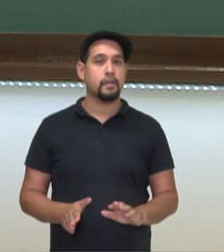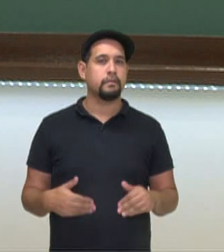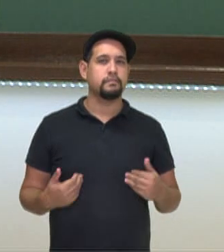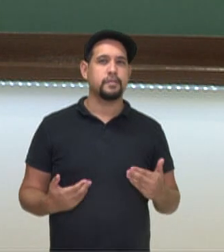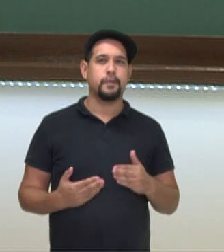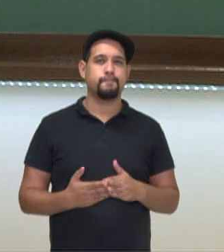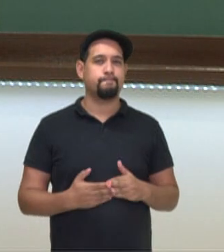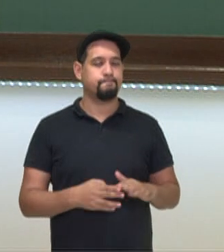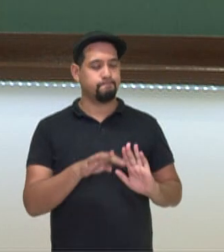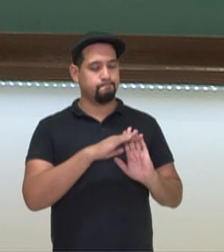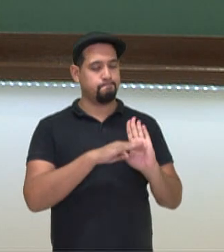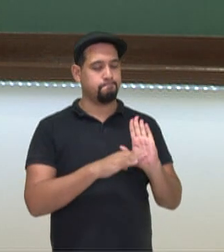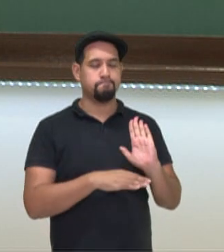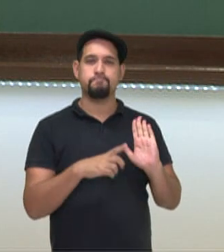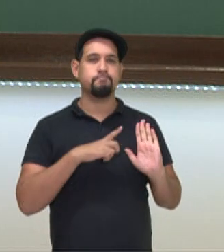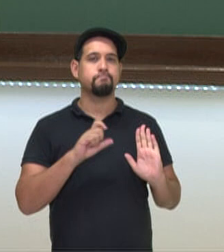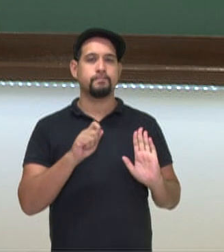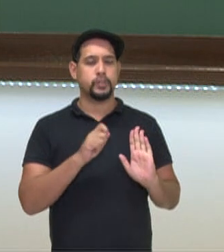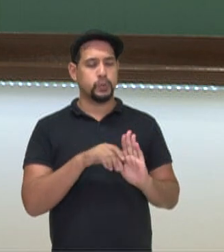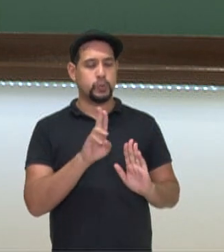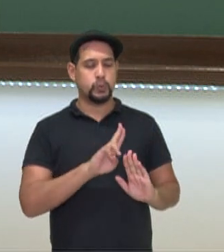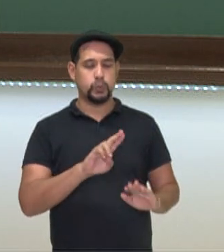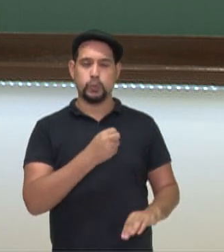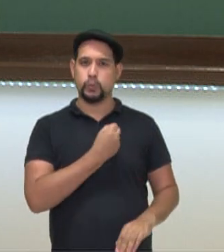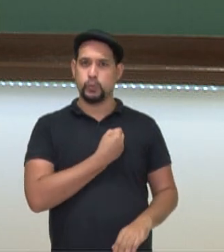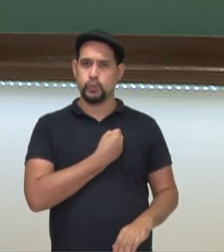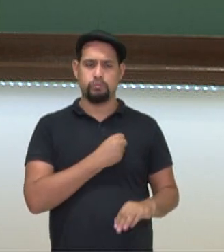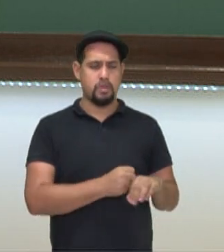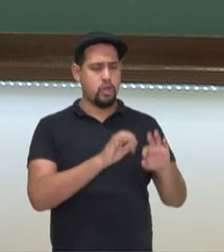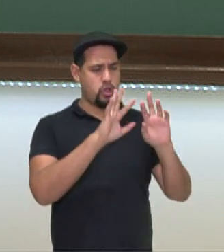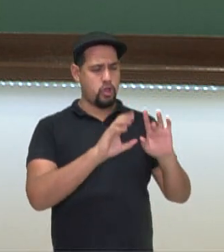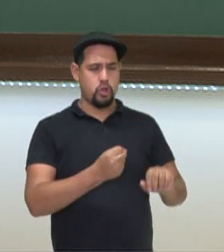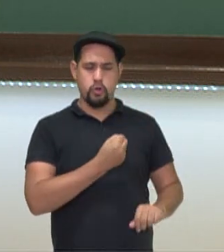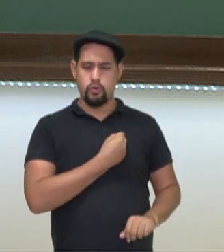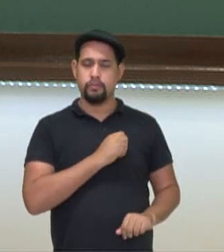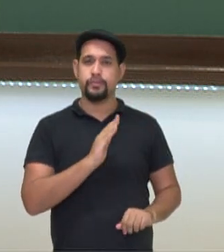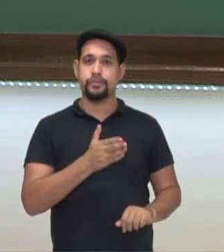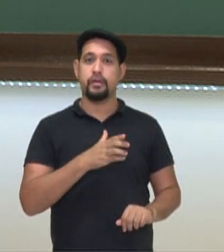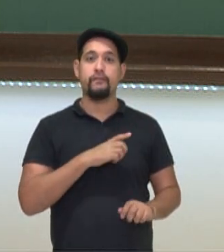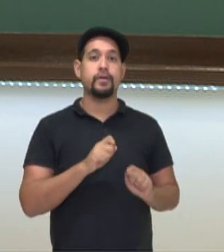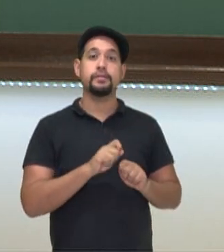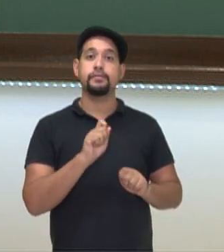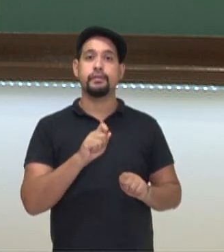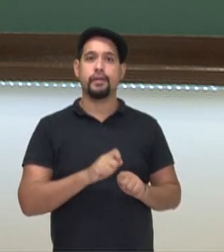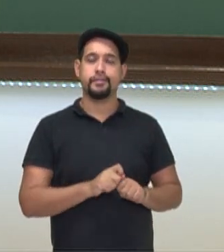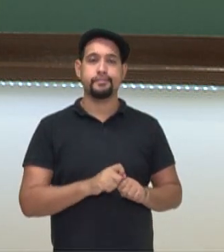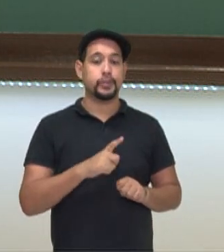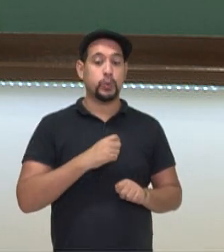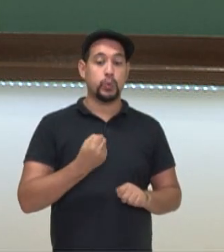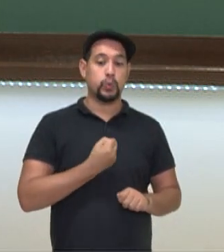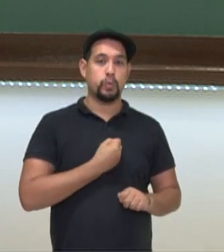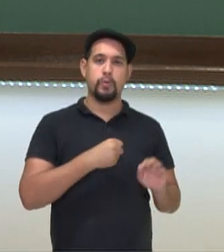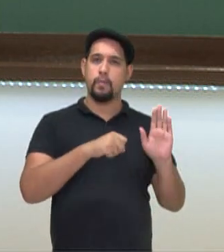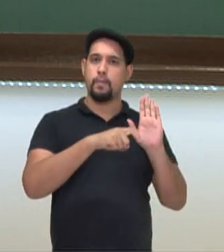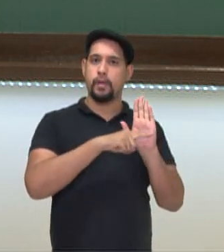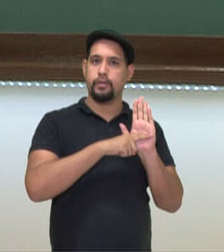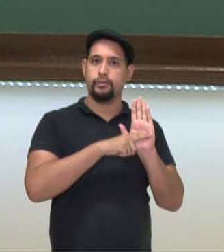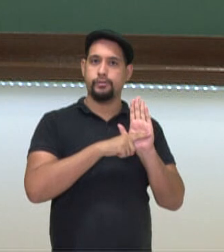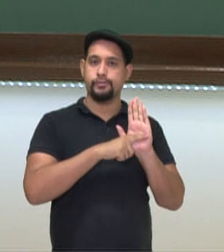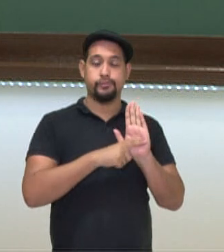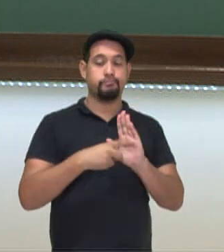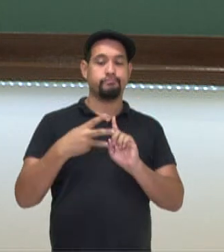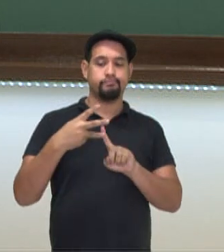Então, pessoal, o programa entrega, quando você coloca um número, quando você digita um número no programa, ele entrega o quadrado de um número menos o